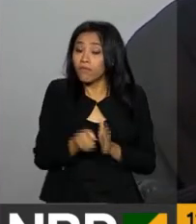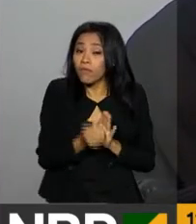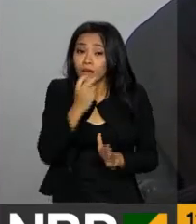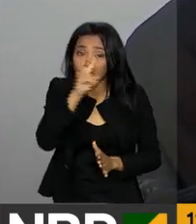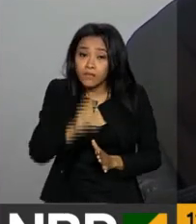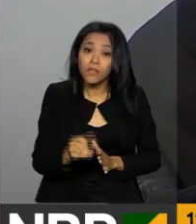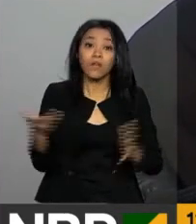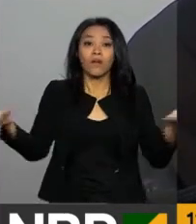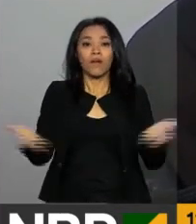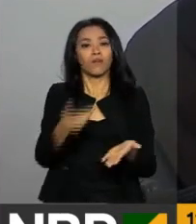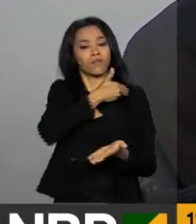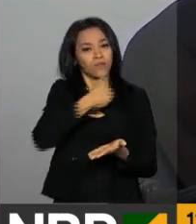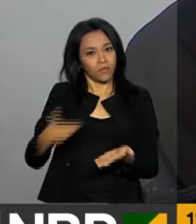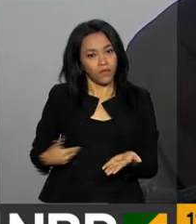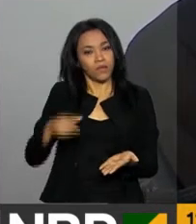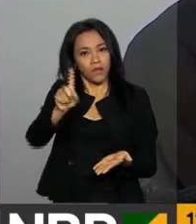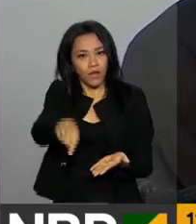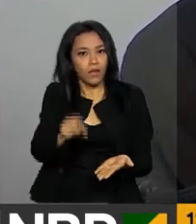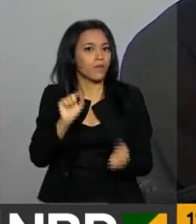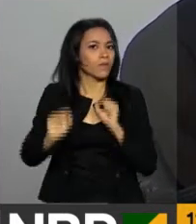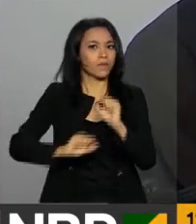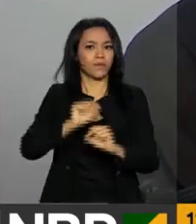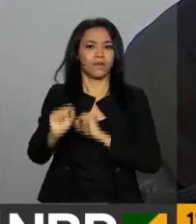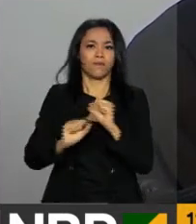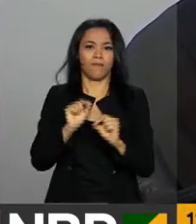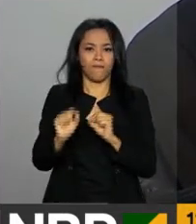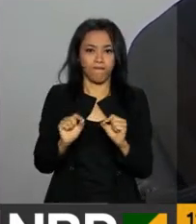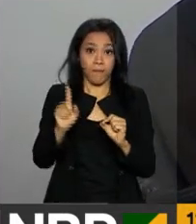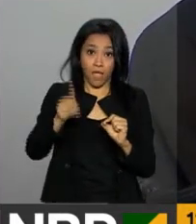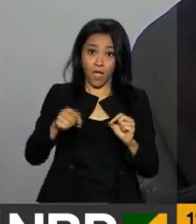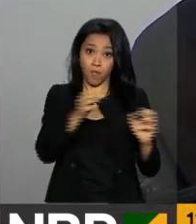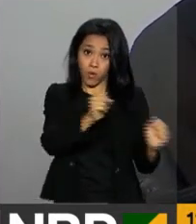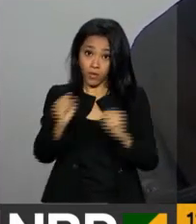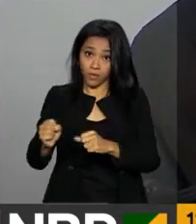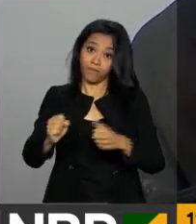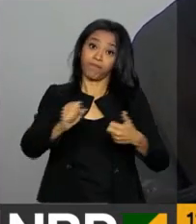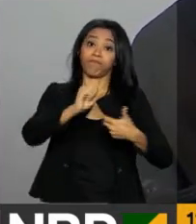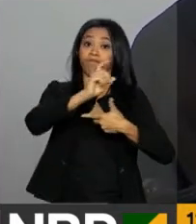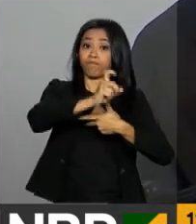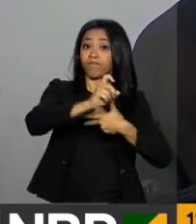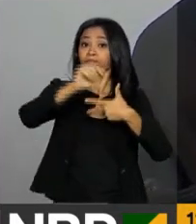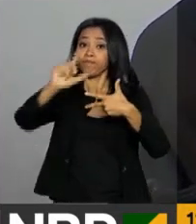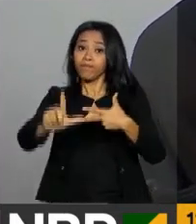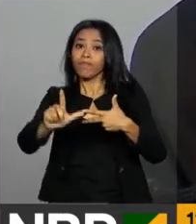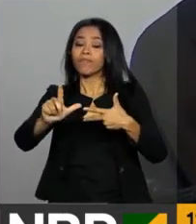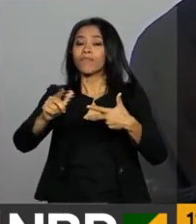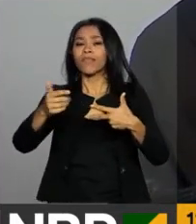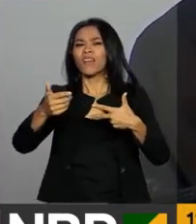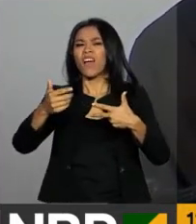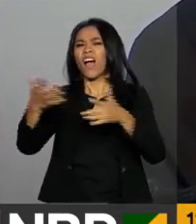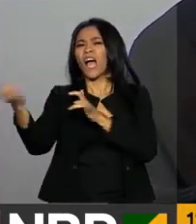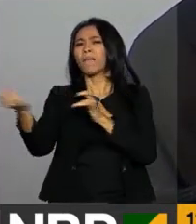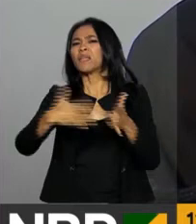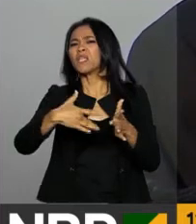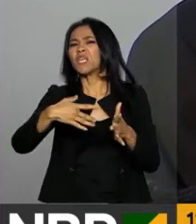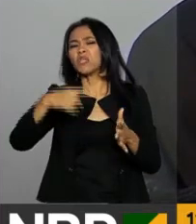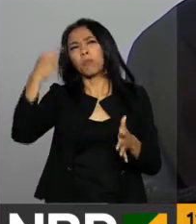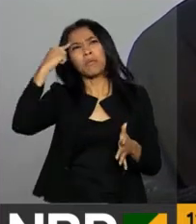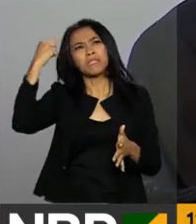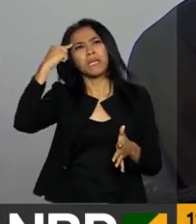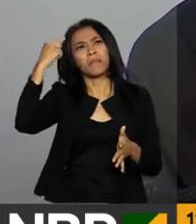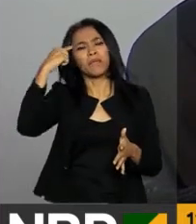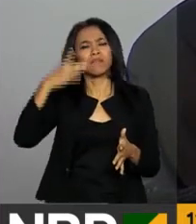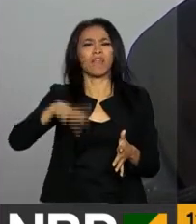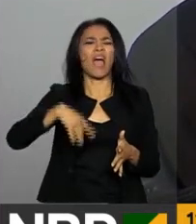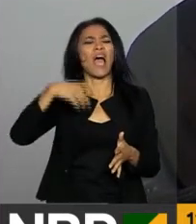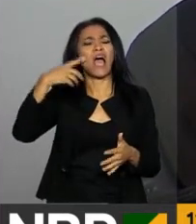é exercitado mais feitas pelo executivo pelo legislativo abandonando uma velha visão que era a visão de que o legislativo